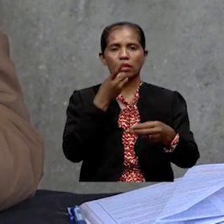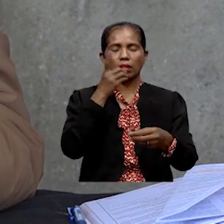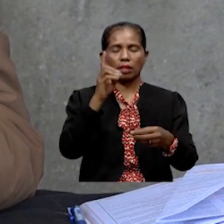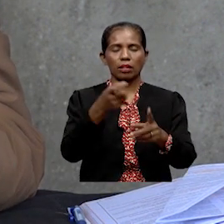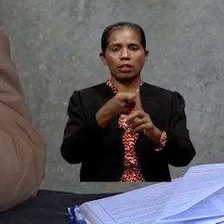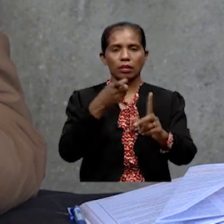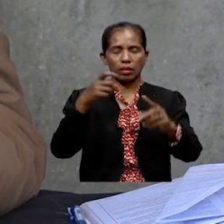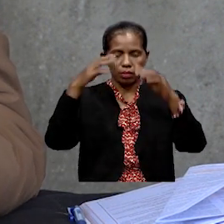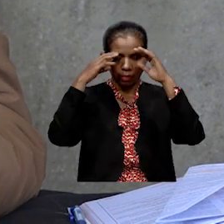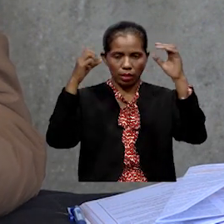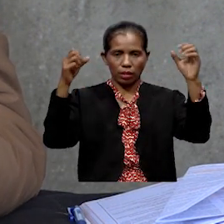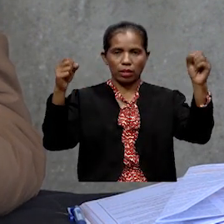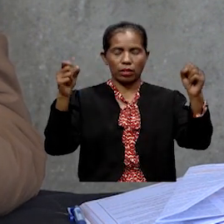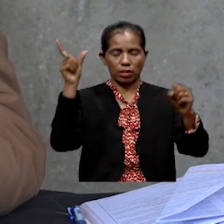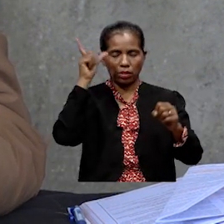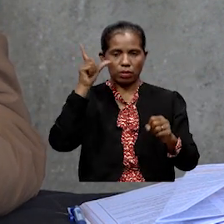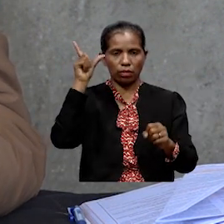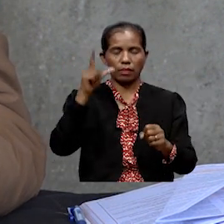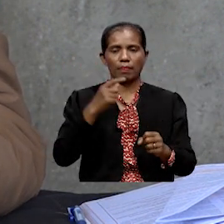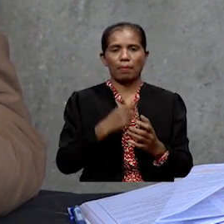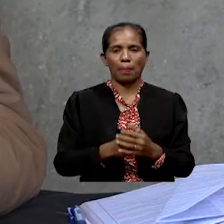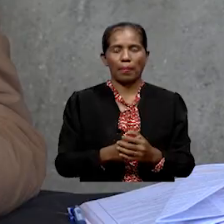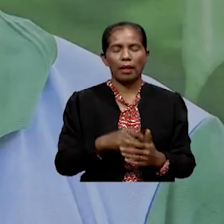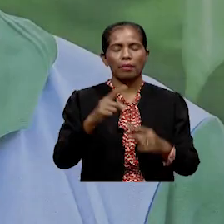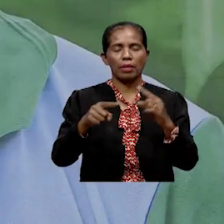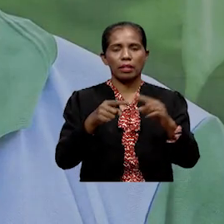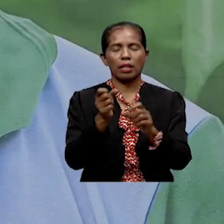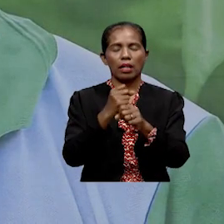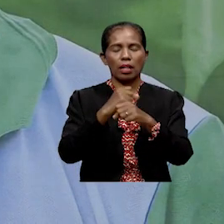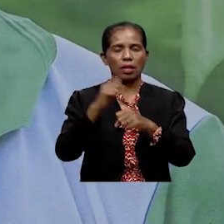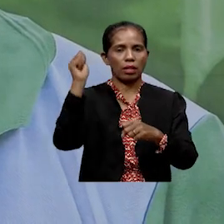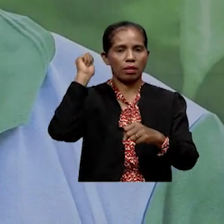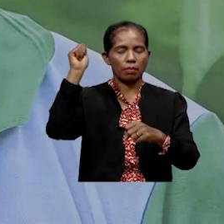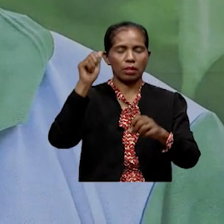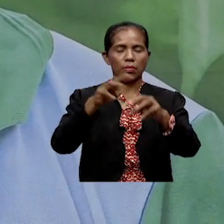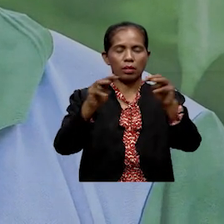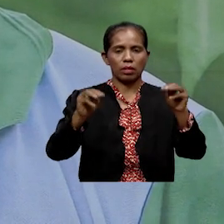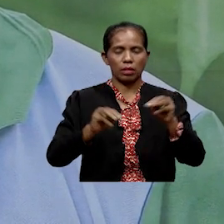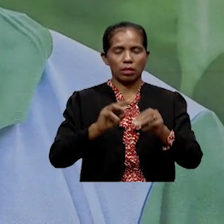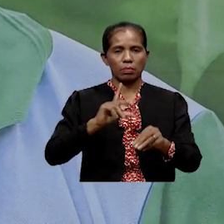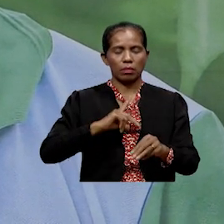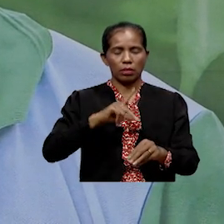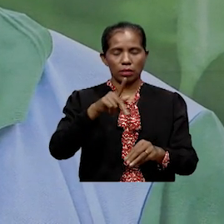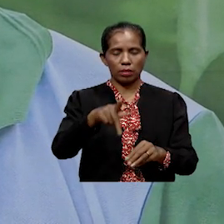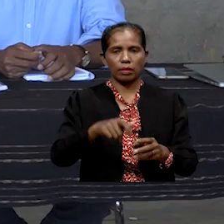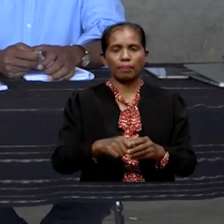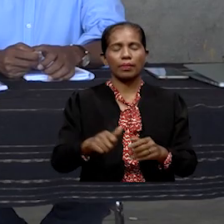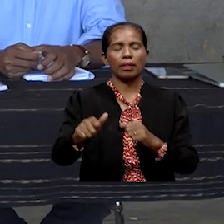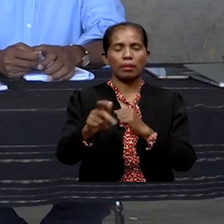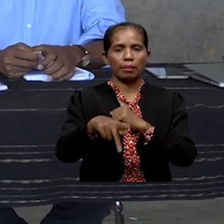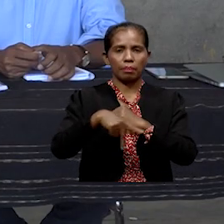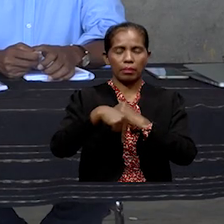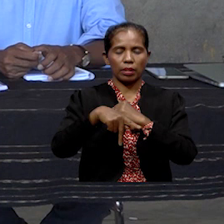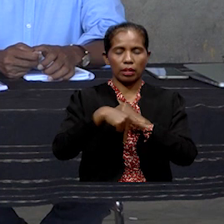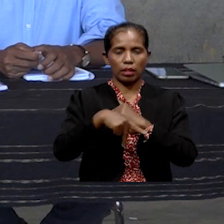candidato Presidente da República, Francisco Guterres Lolon, banhira halau campanha e a município Loteng. Partido aliado, ba